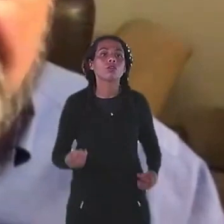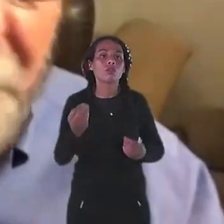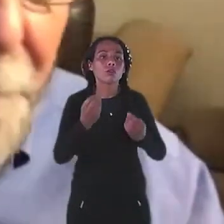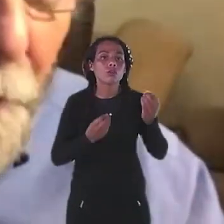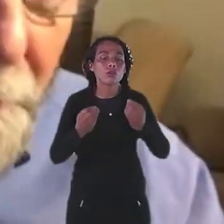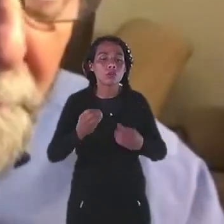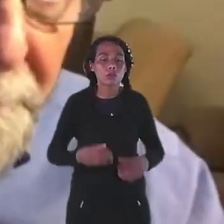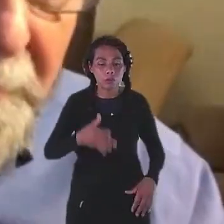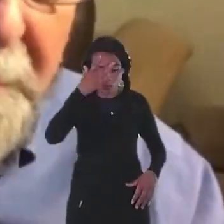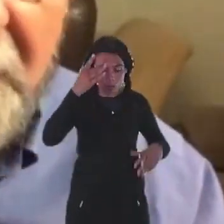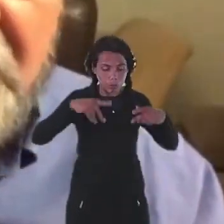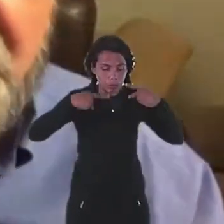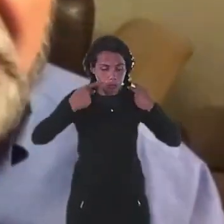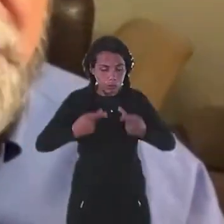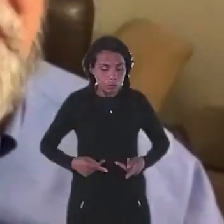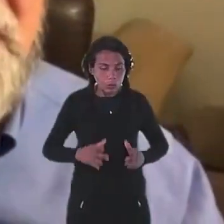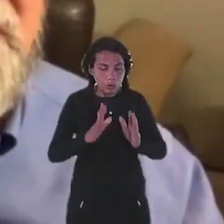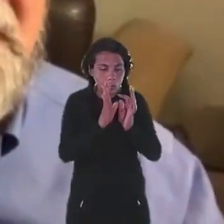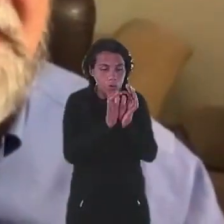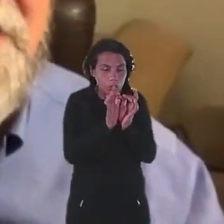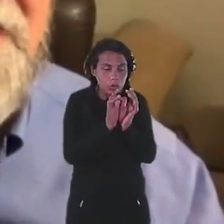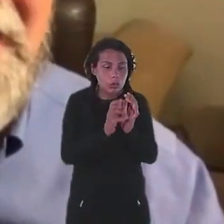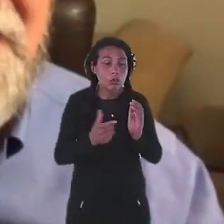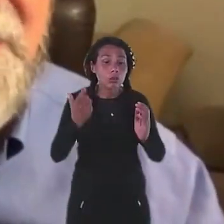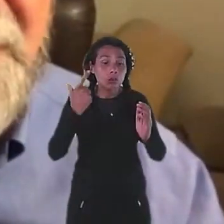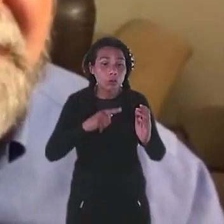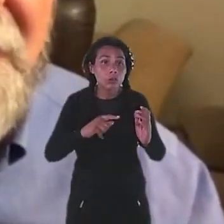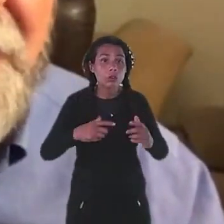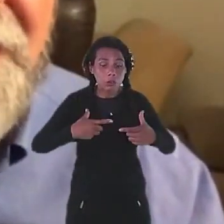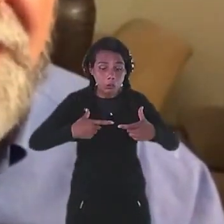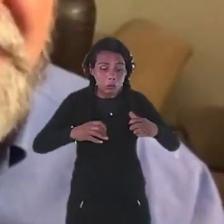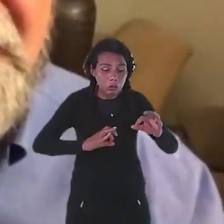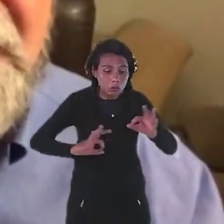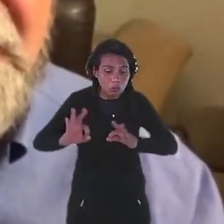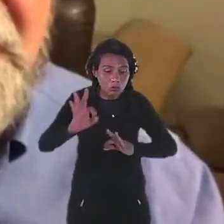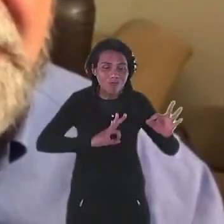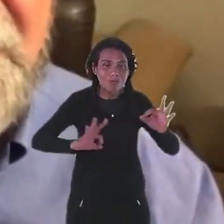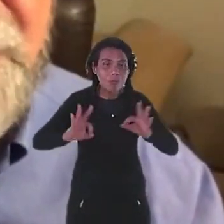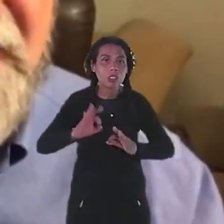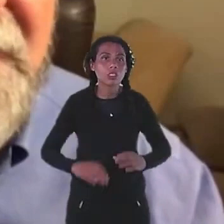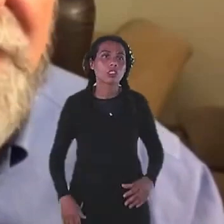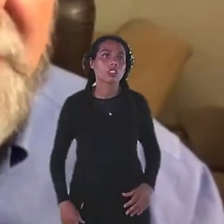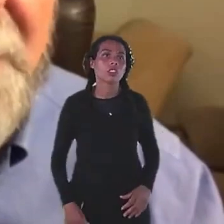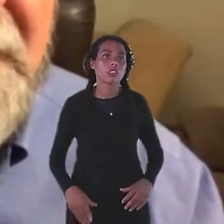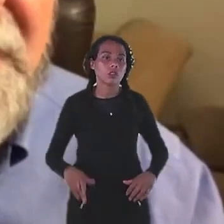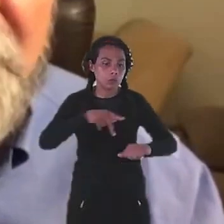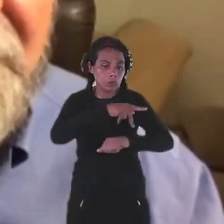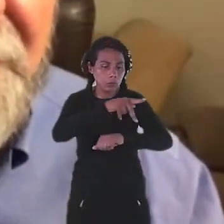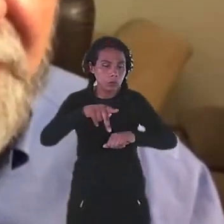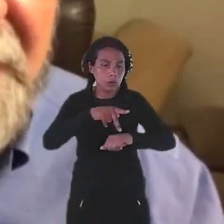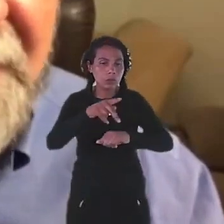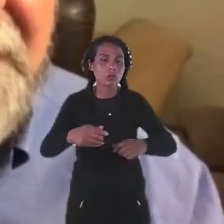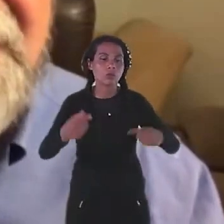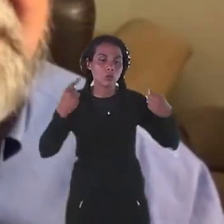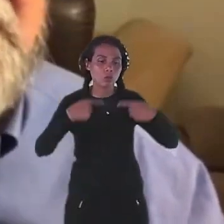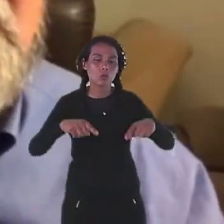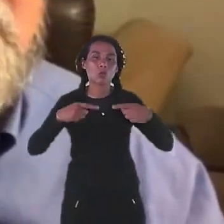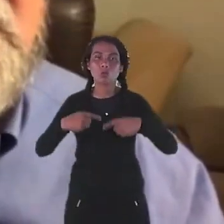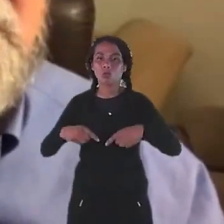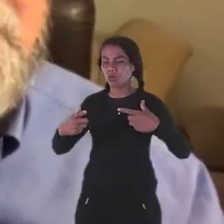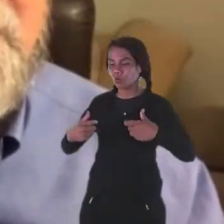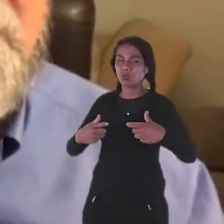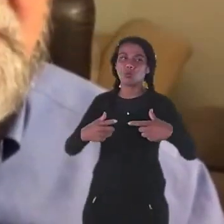né? E que foram, milhões de anos atrás, usados para que nós pudéssemos, de alguma maneira, sobreviver,